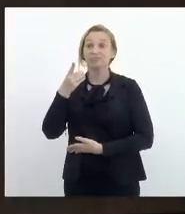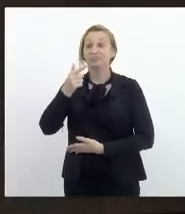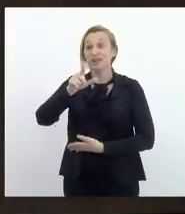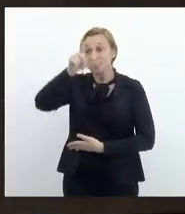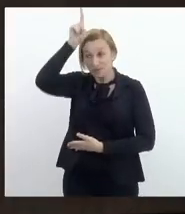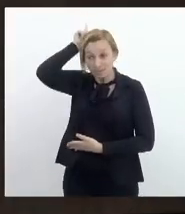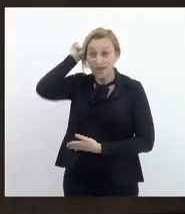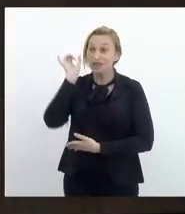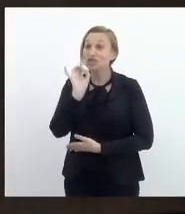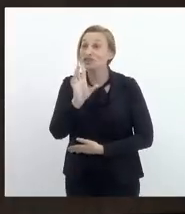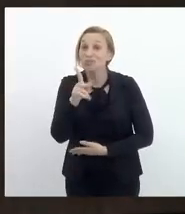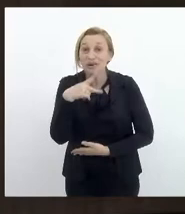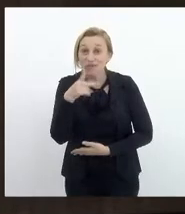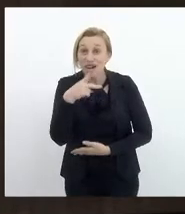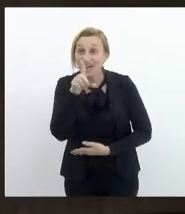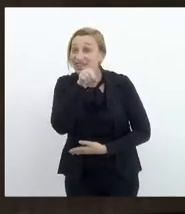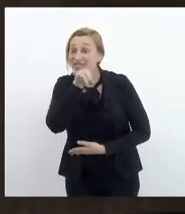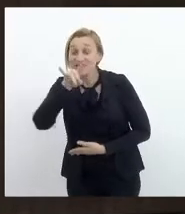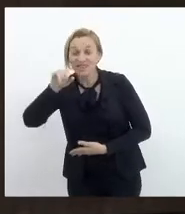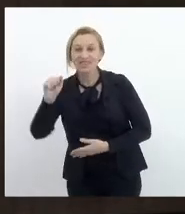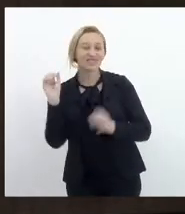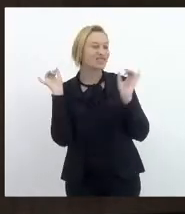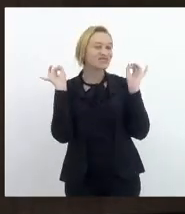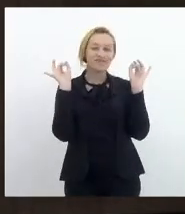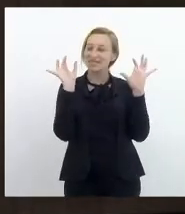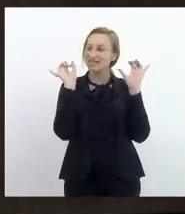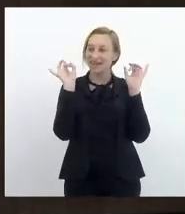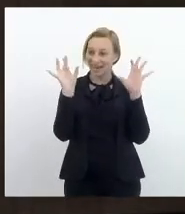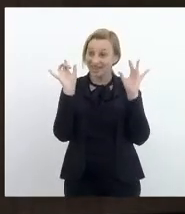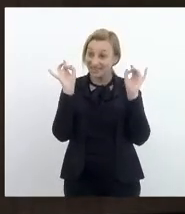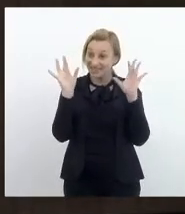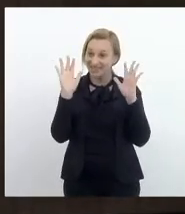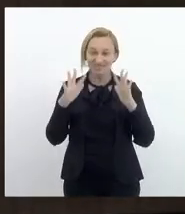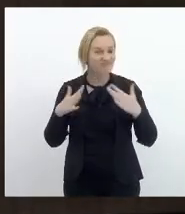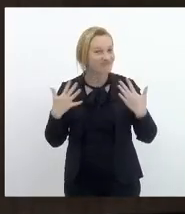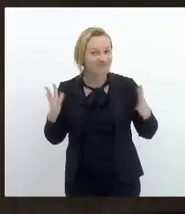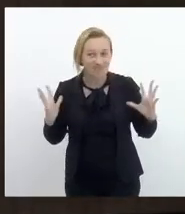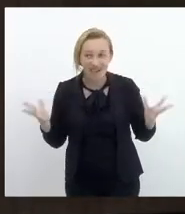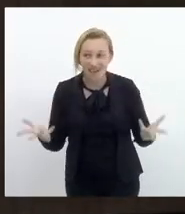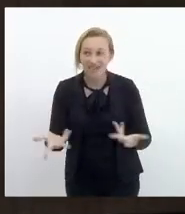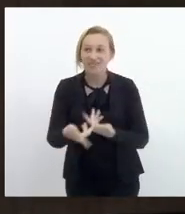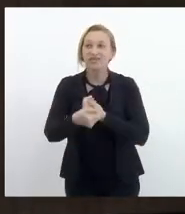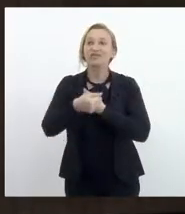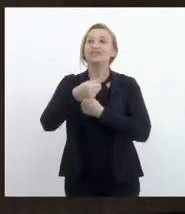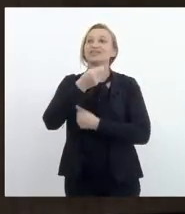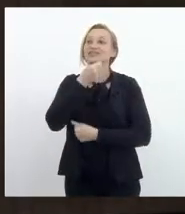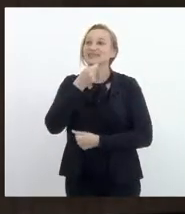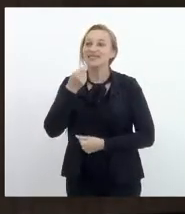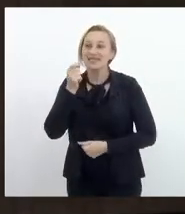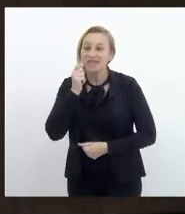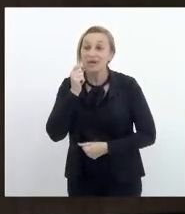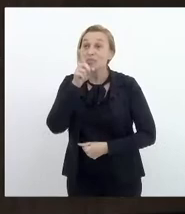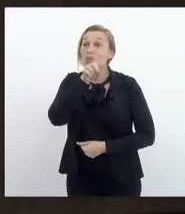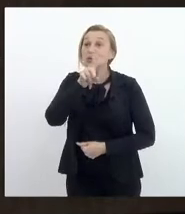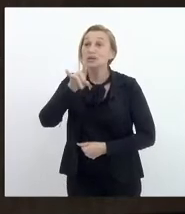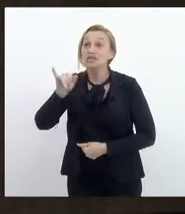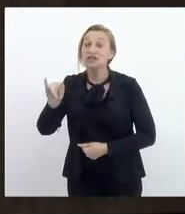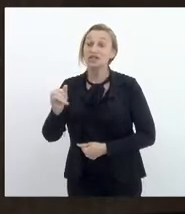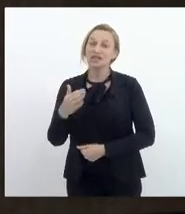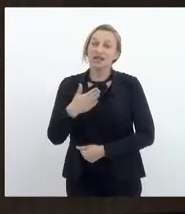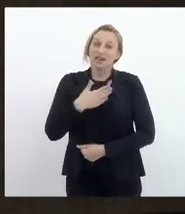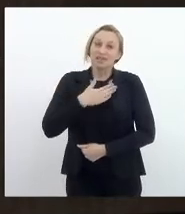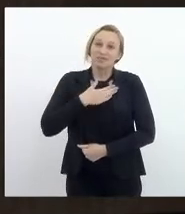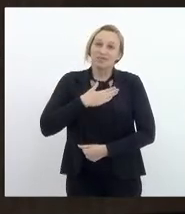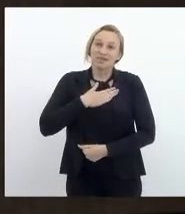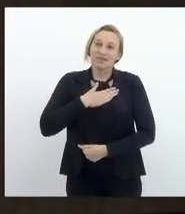só para acrescentar nas datas ilustres e maravilhosas de Setembro o dia que a